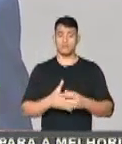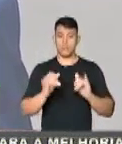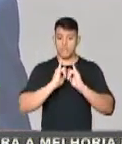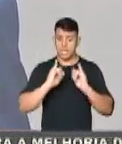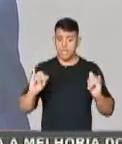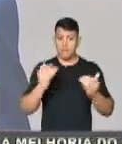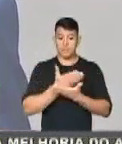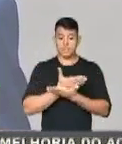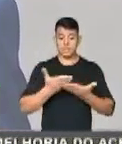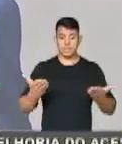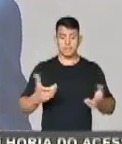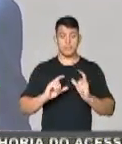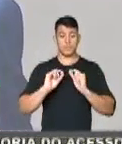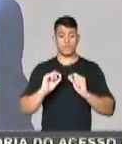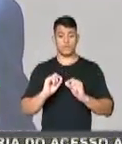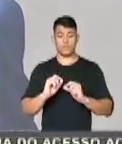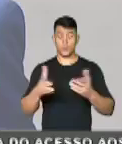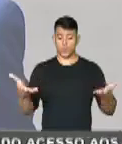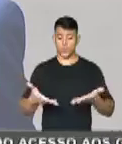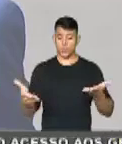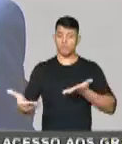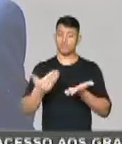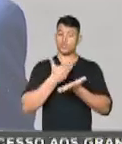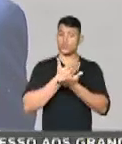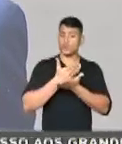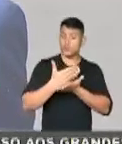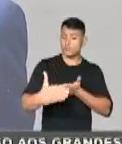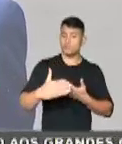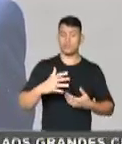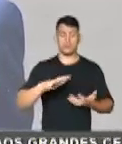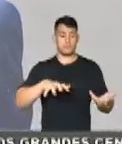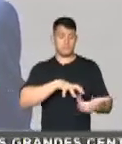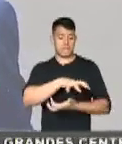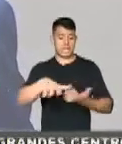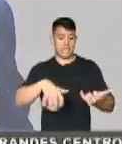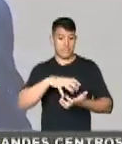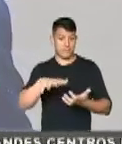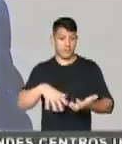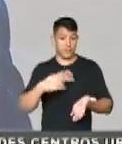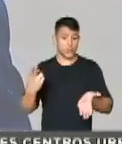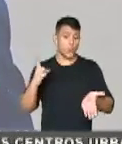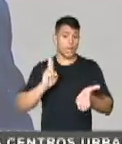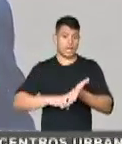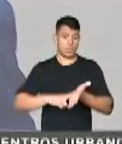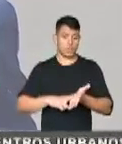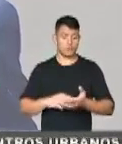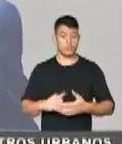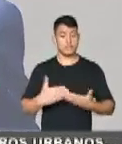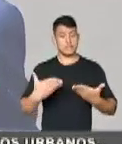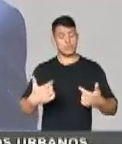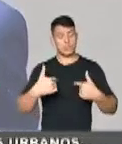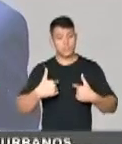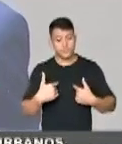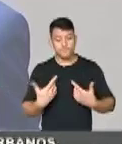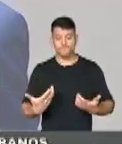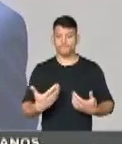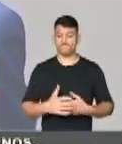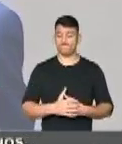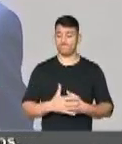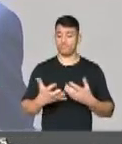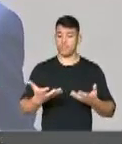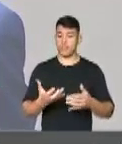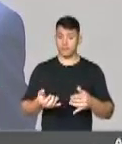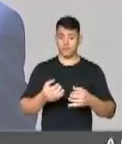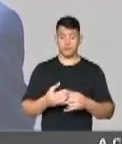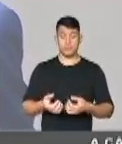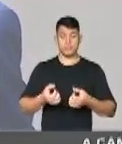data, inicia-se uma greve dos Correios no Brasil. Eu quero aqui expressar minha solidariedade aos trabalhadores